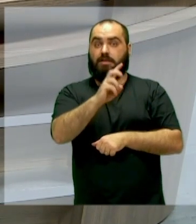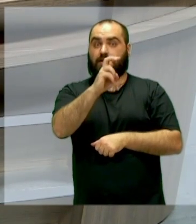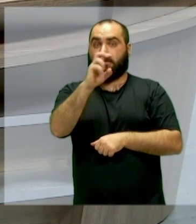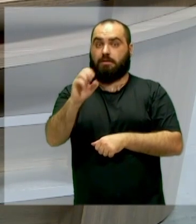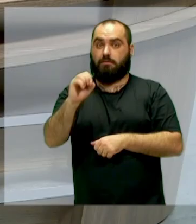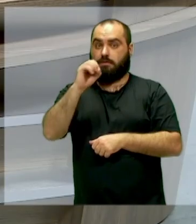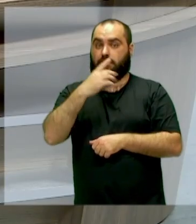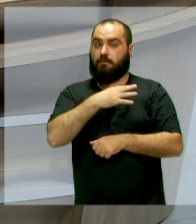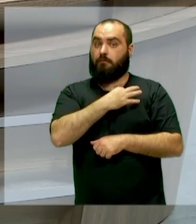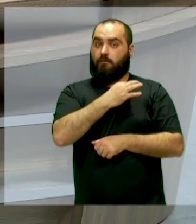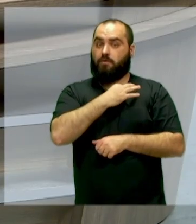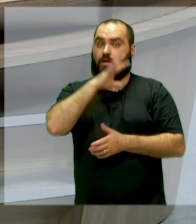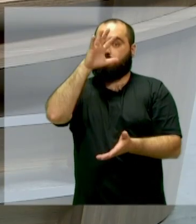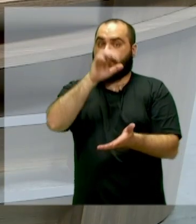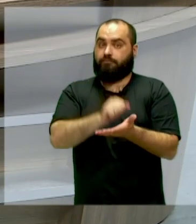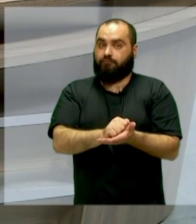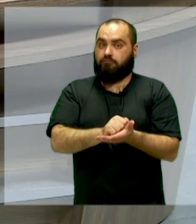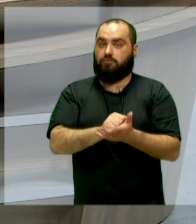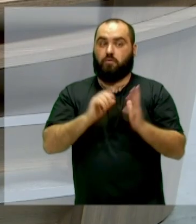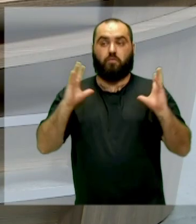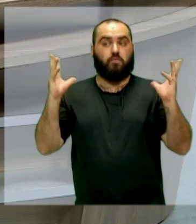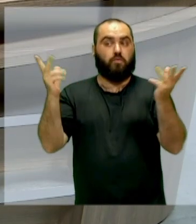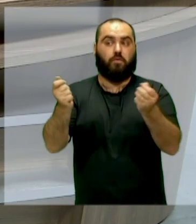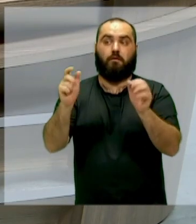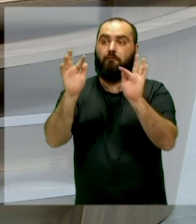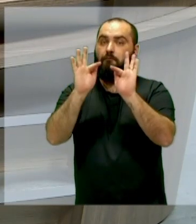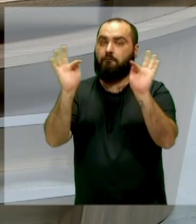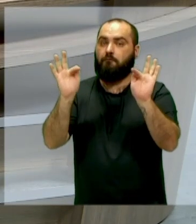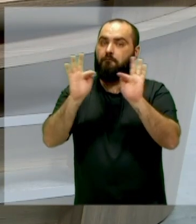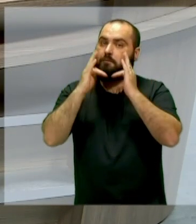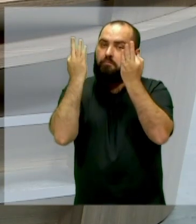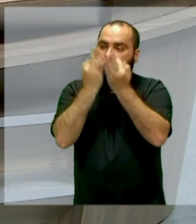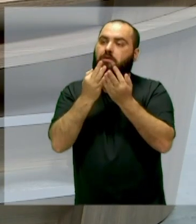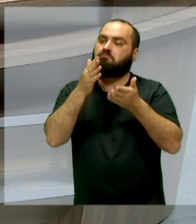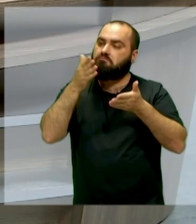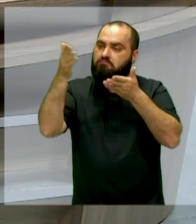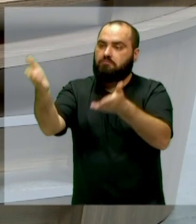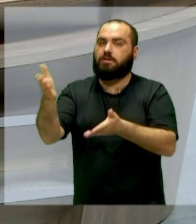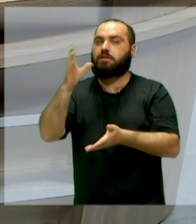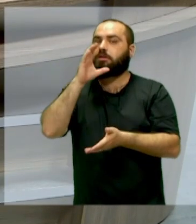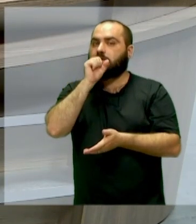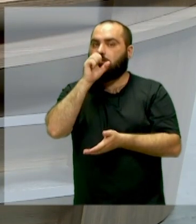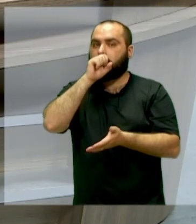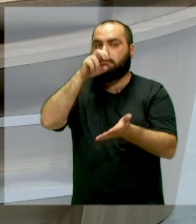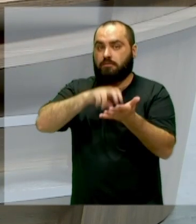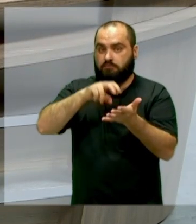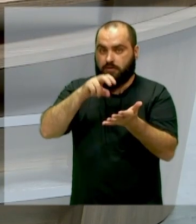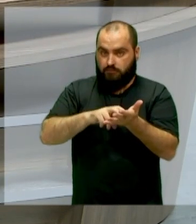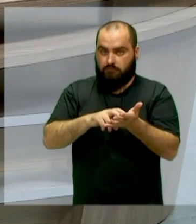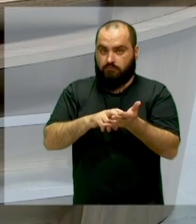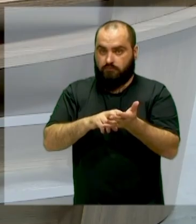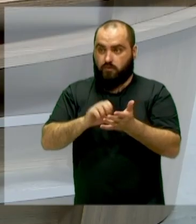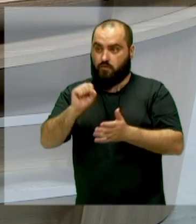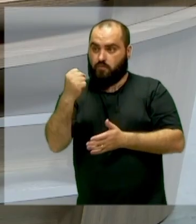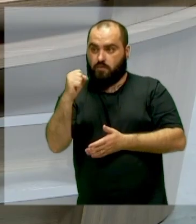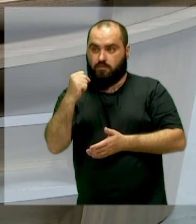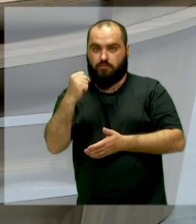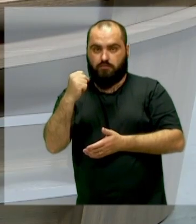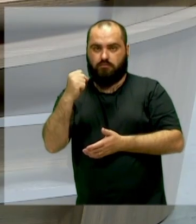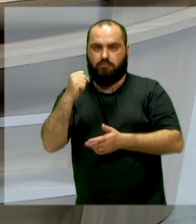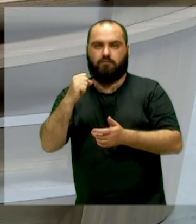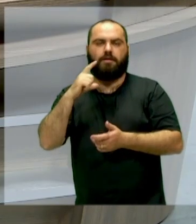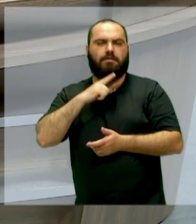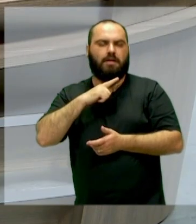inscritos mas todas as famílias podem ir no sábado de manhã dia 26 a partir das 8 da manhã vai ter um café da manhã um